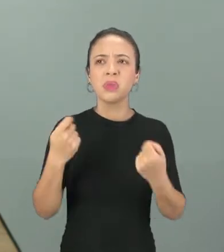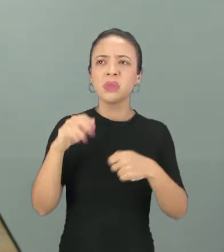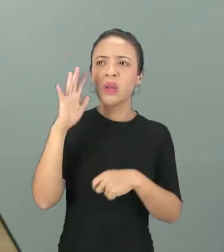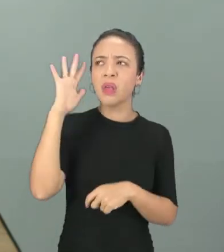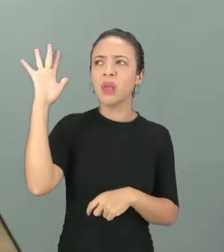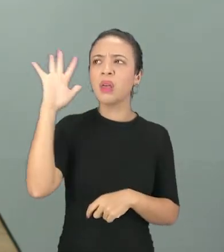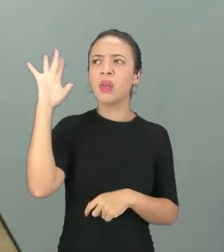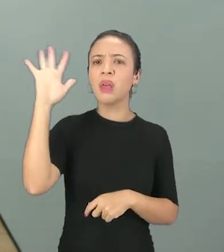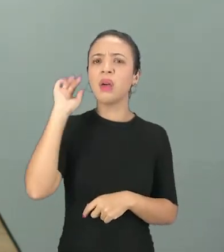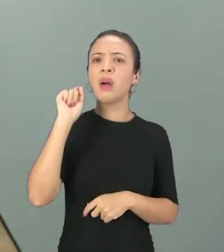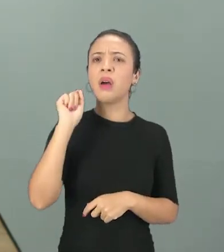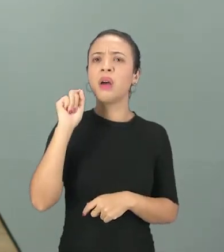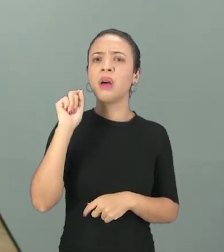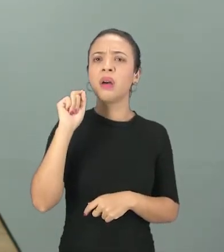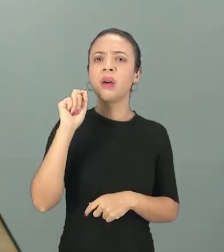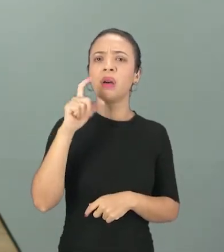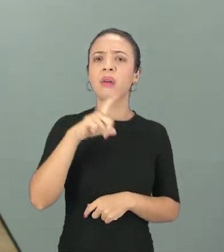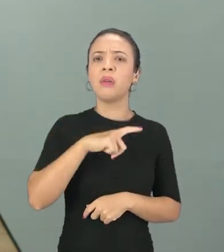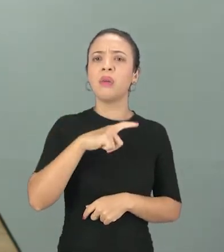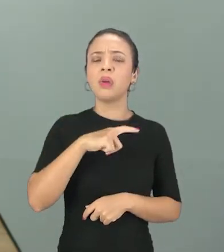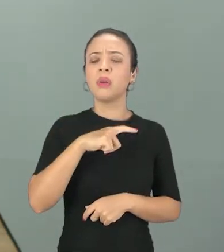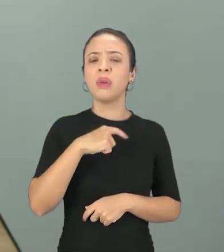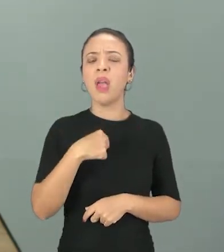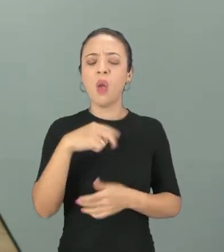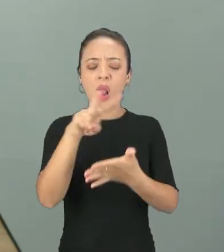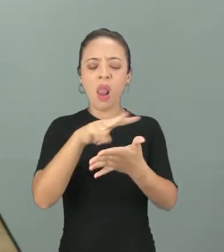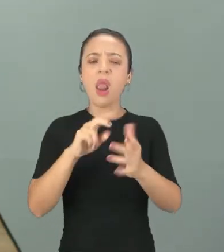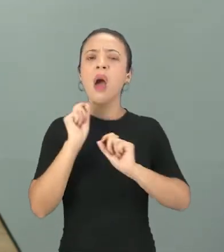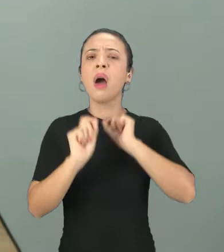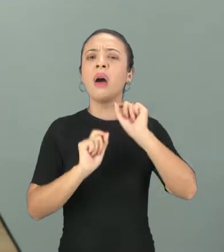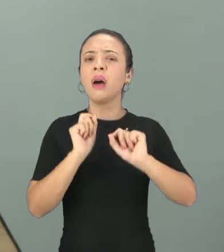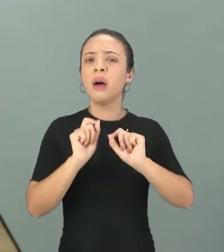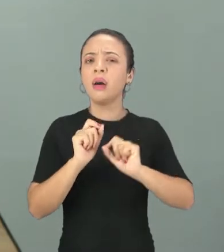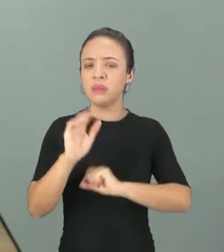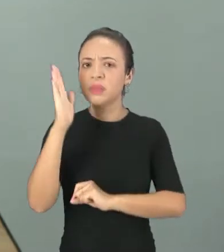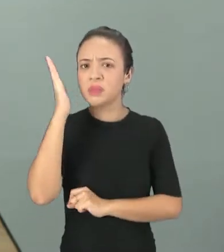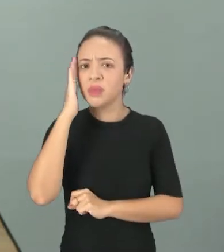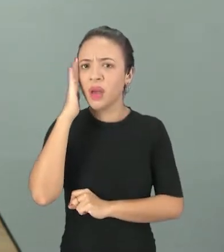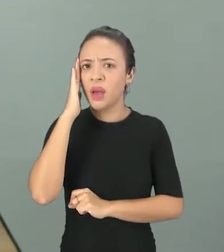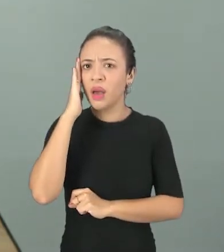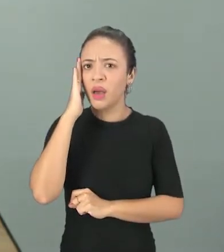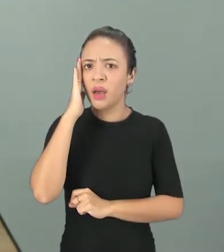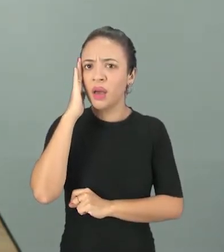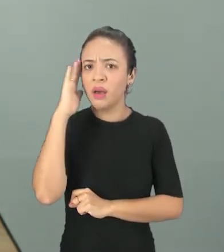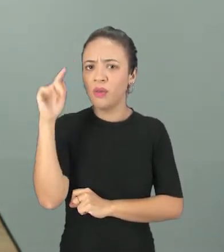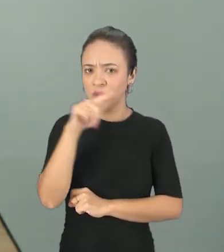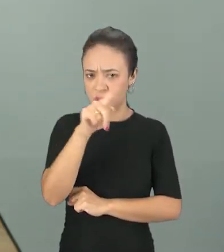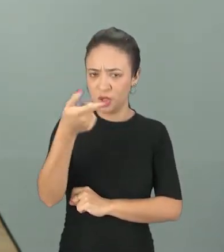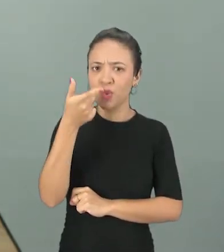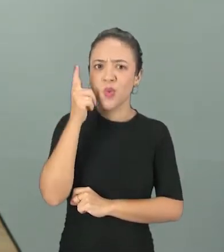imaginar o que exatamente eu estava lendo? Será que tem como vocês aí